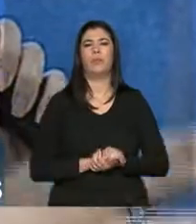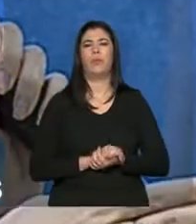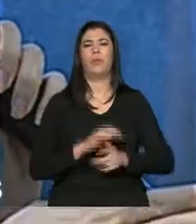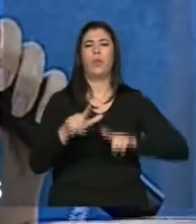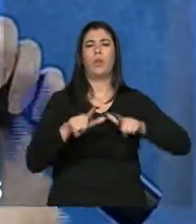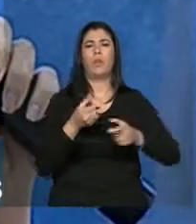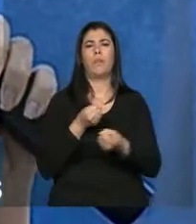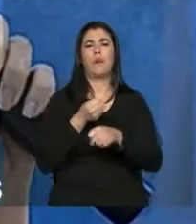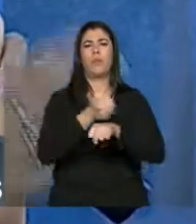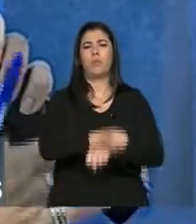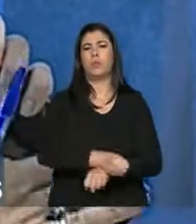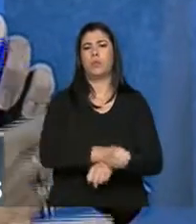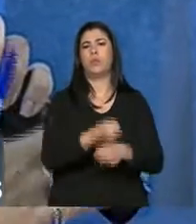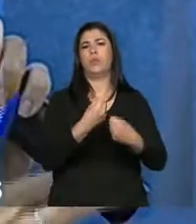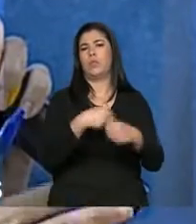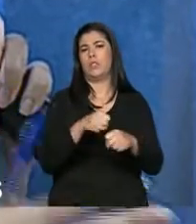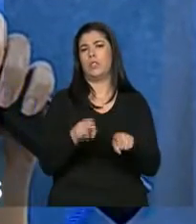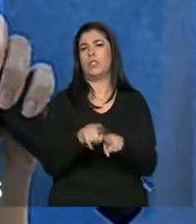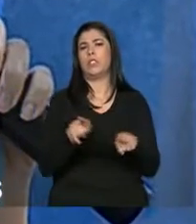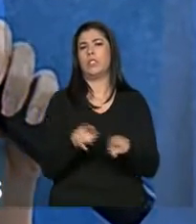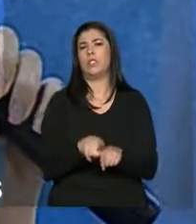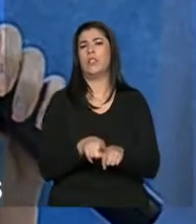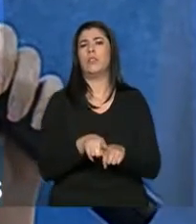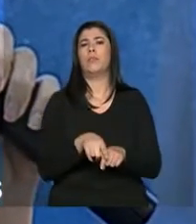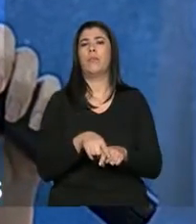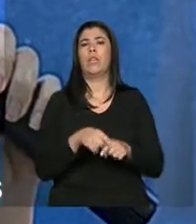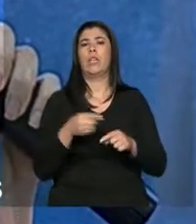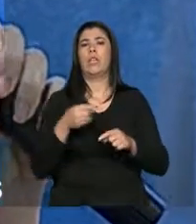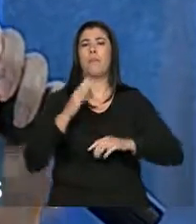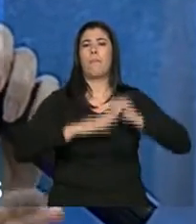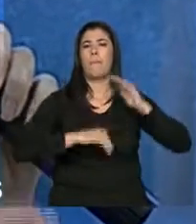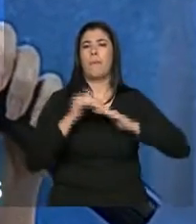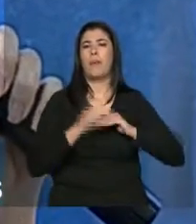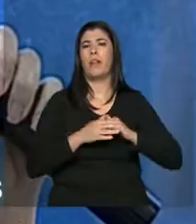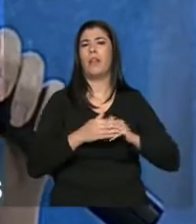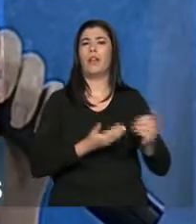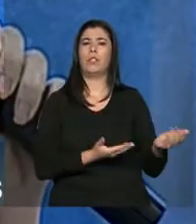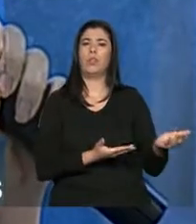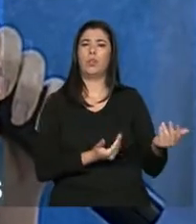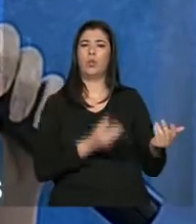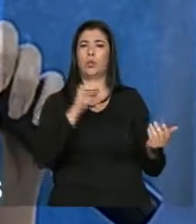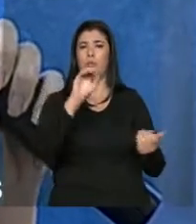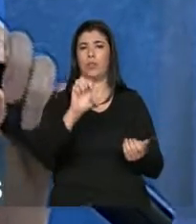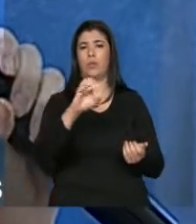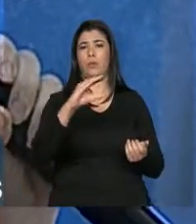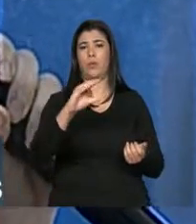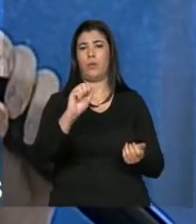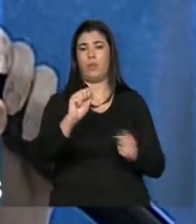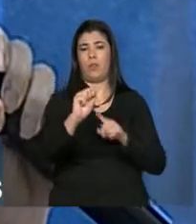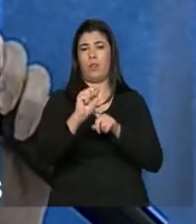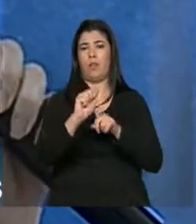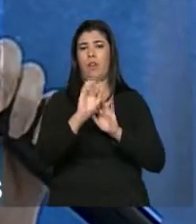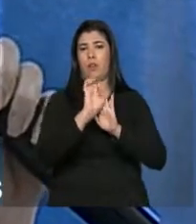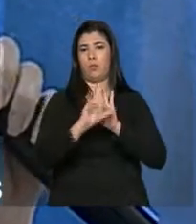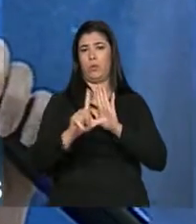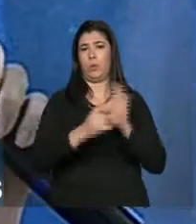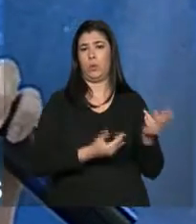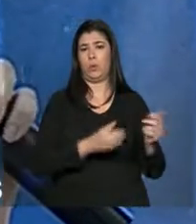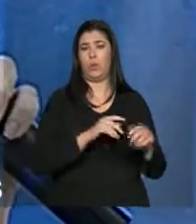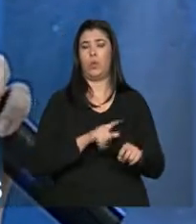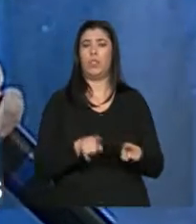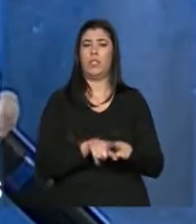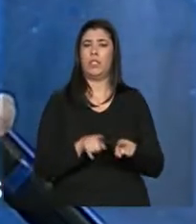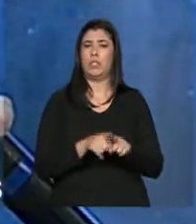o próprio trabalho escravo, os crimes relacionados ao ECA nas outras tabelas, a gente pode tratar o quê? Como crimes correlatos